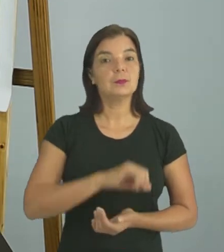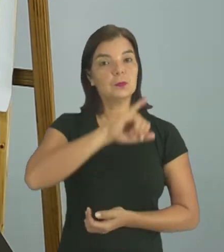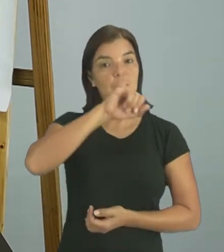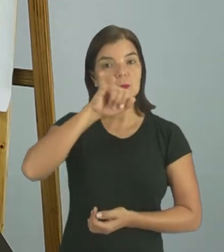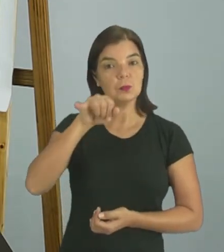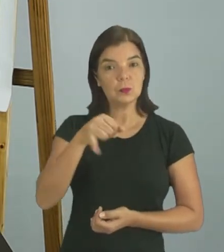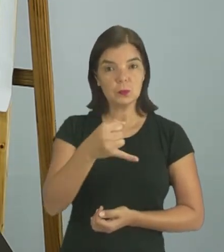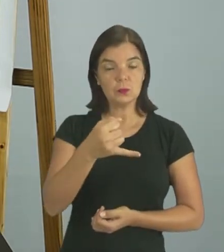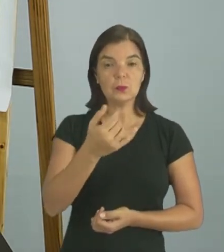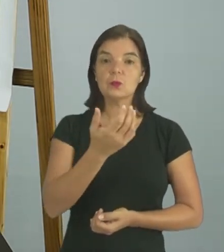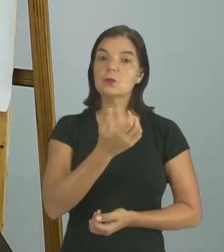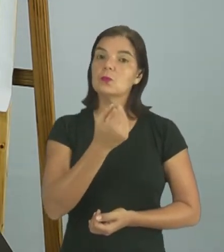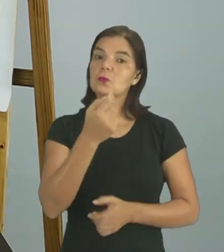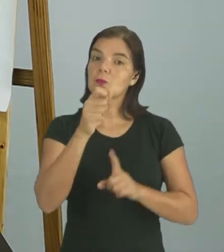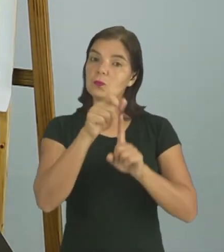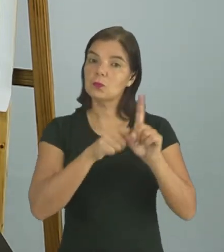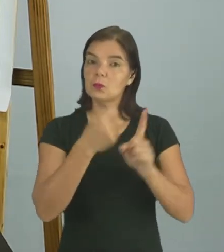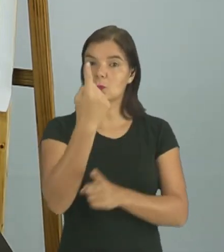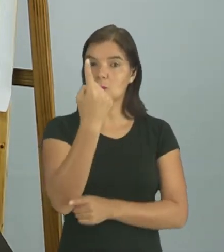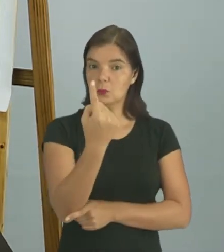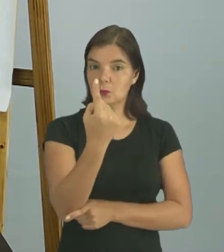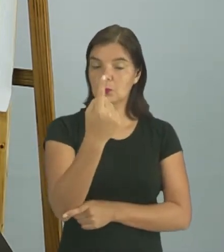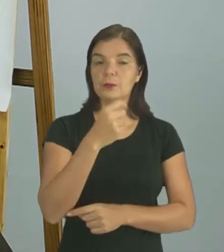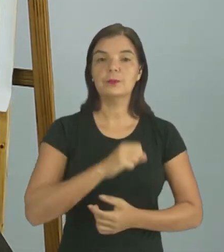Janeiro recebe o nome de mês 1.